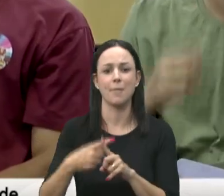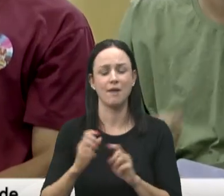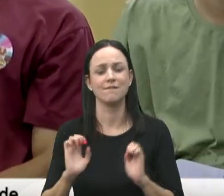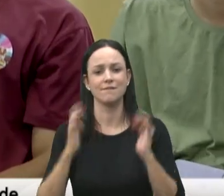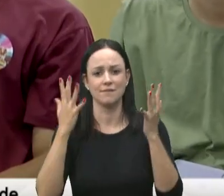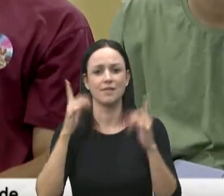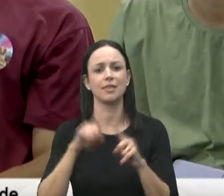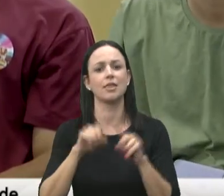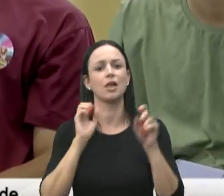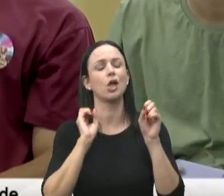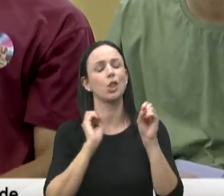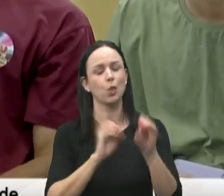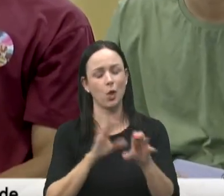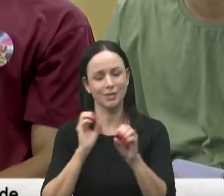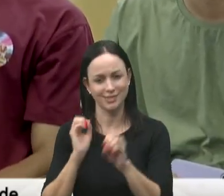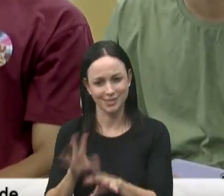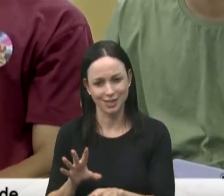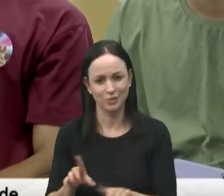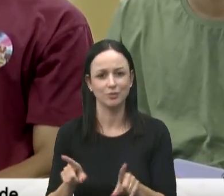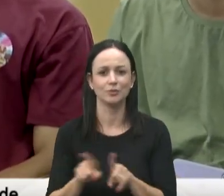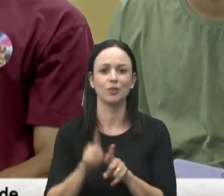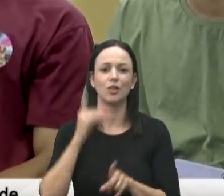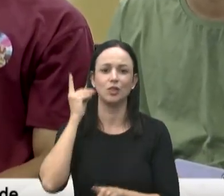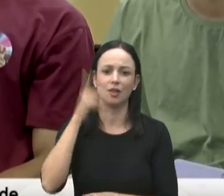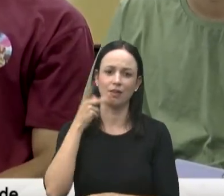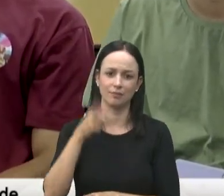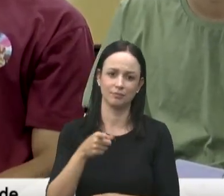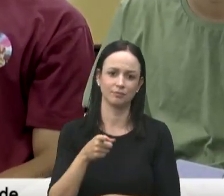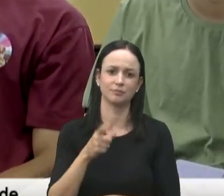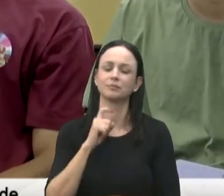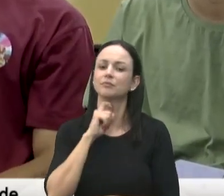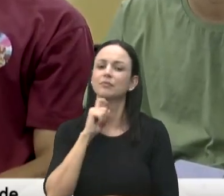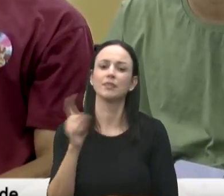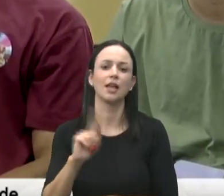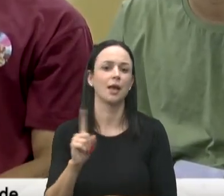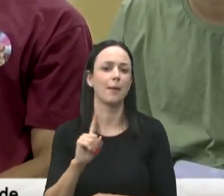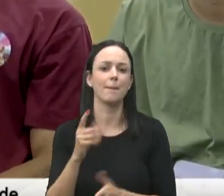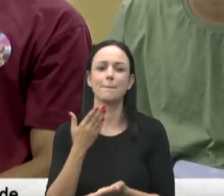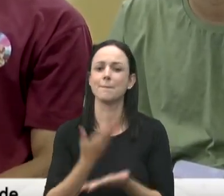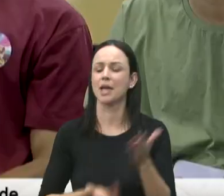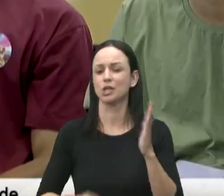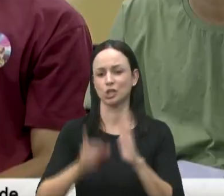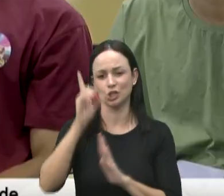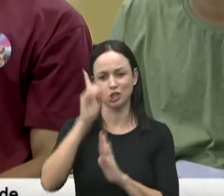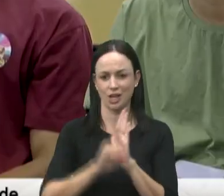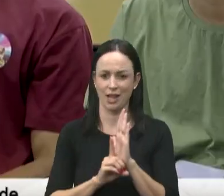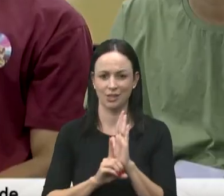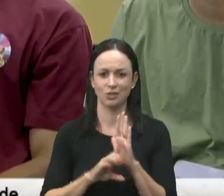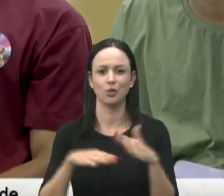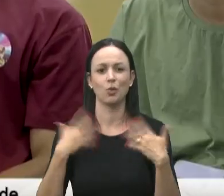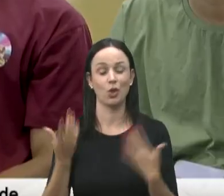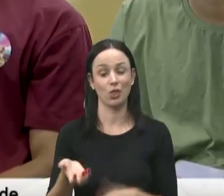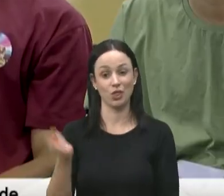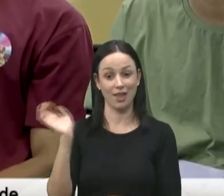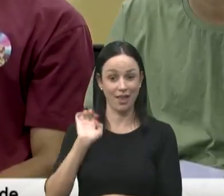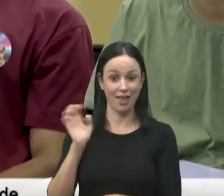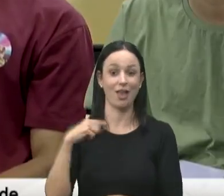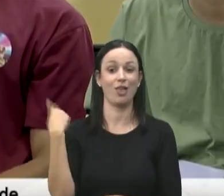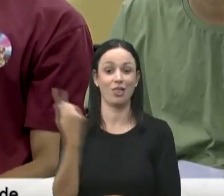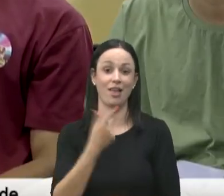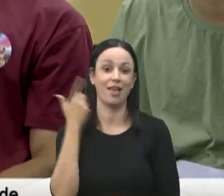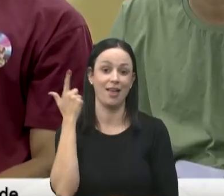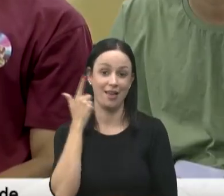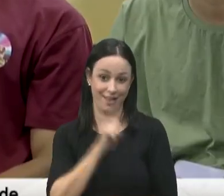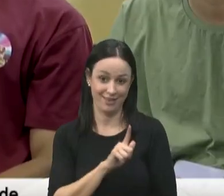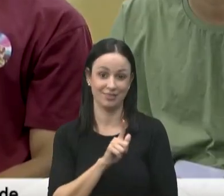para educação. E como disse o deputado, ninguém perde um direito quando a gente ganha.